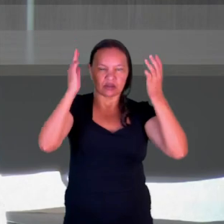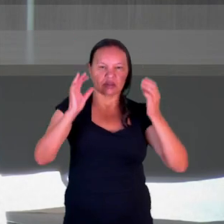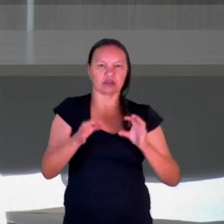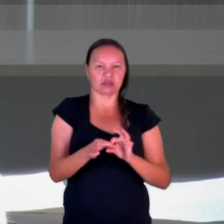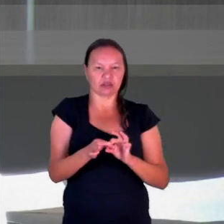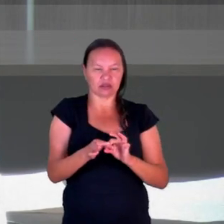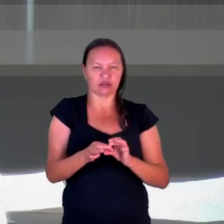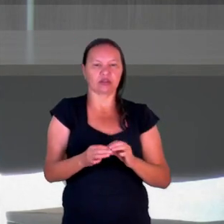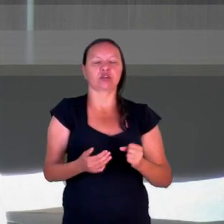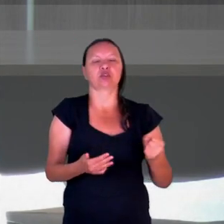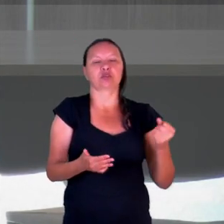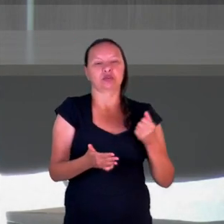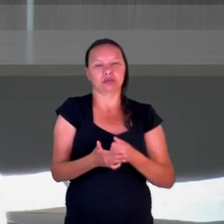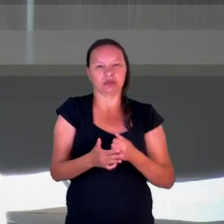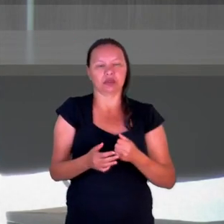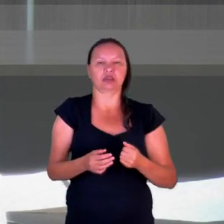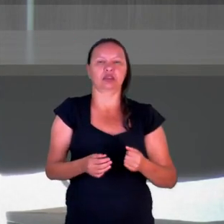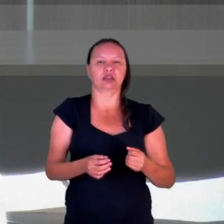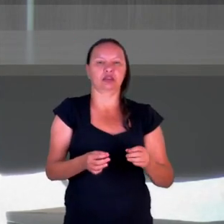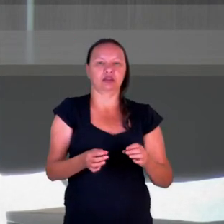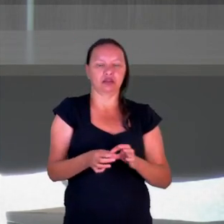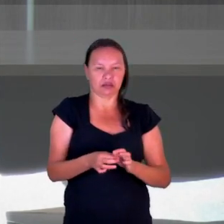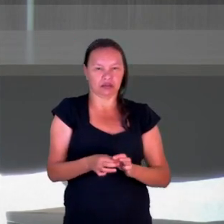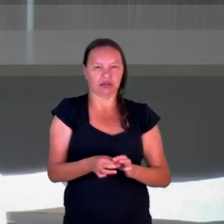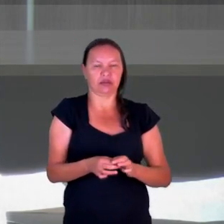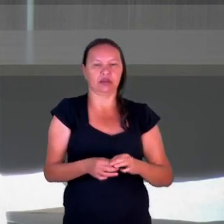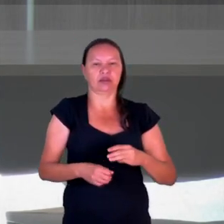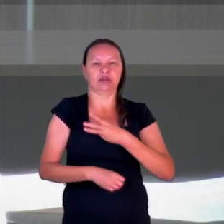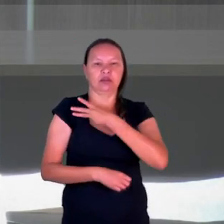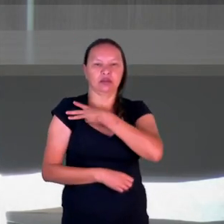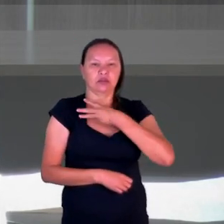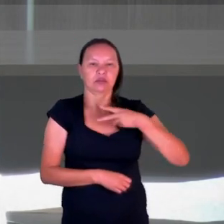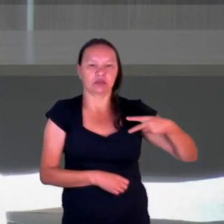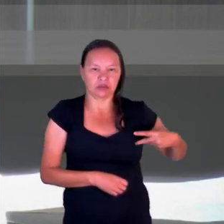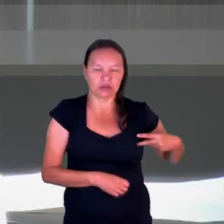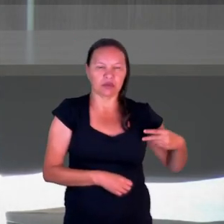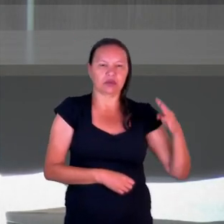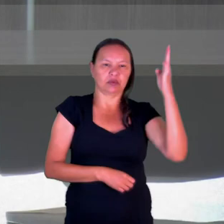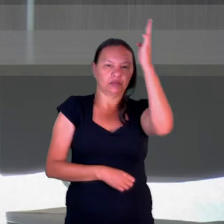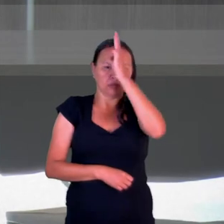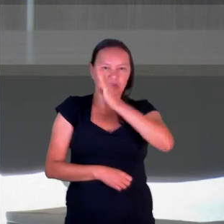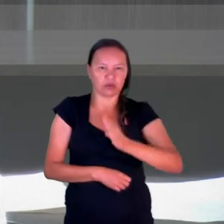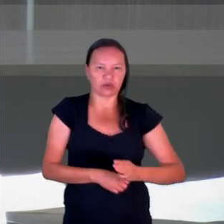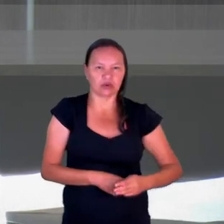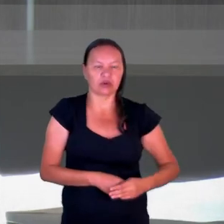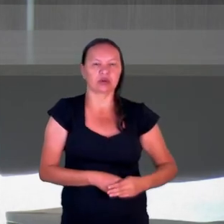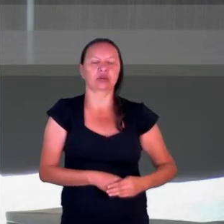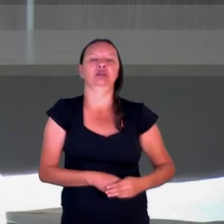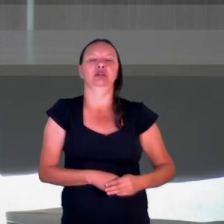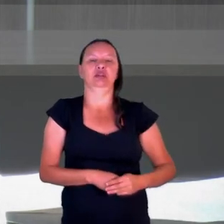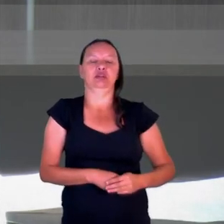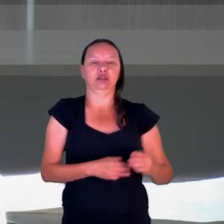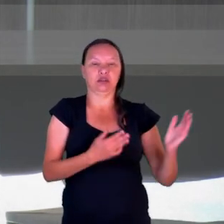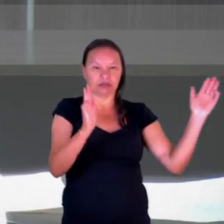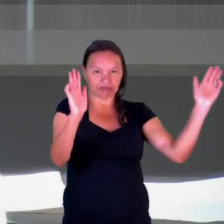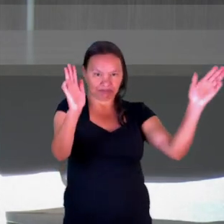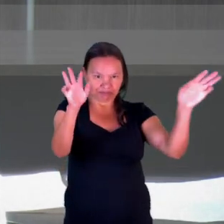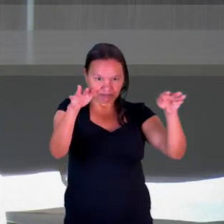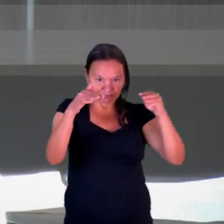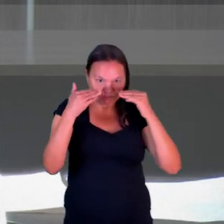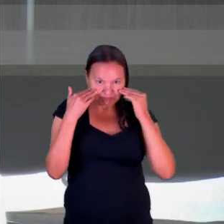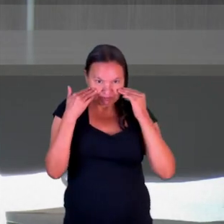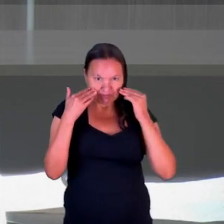todo o empenho em traçar para o Ministério Público brasileiro e chamar a atenção para